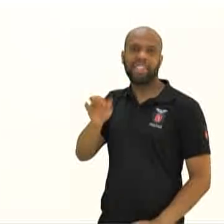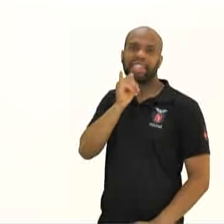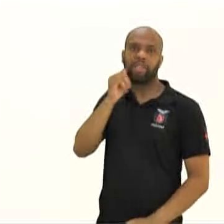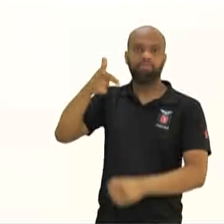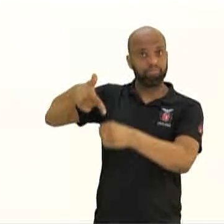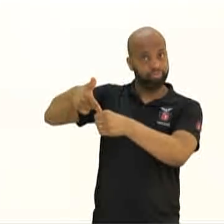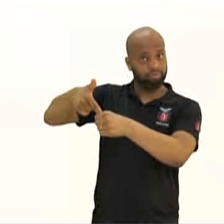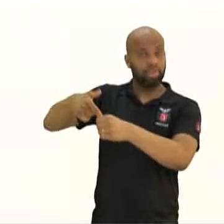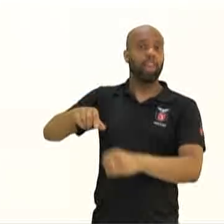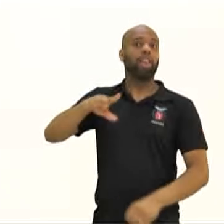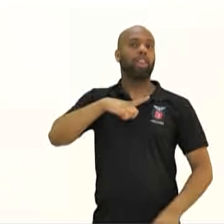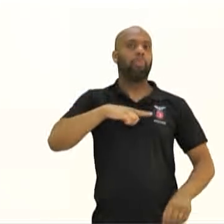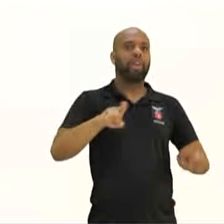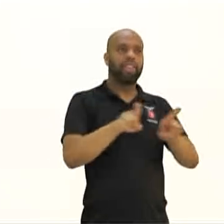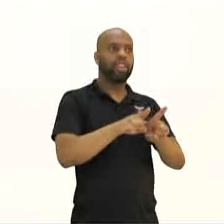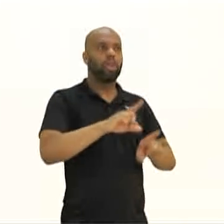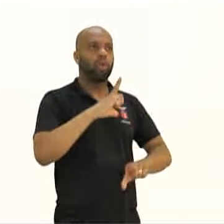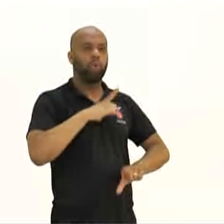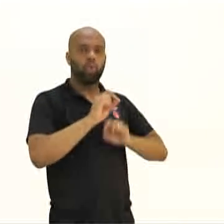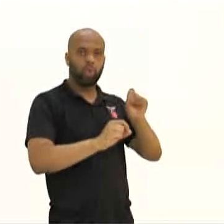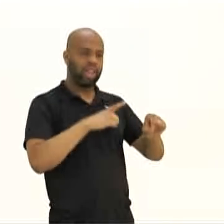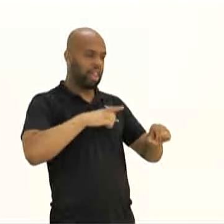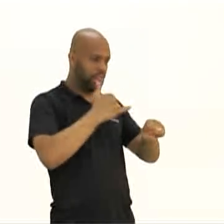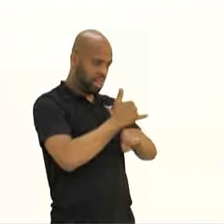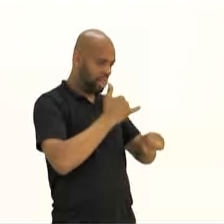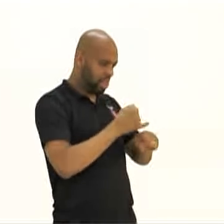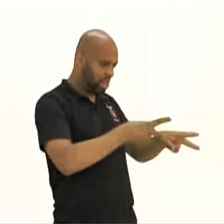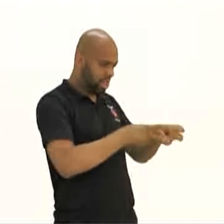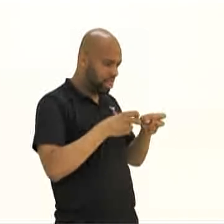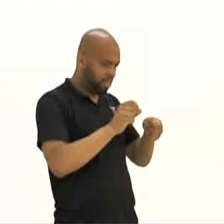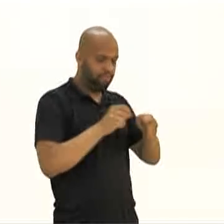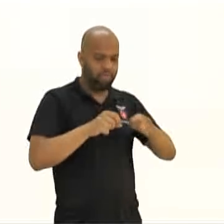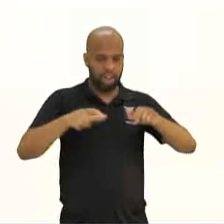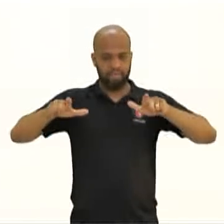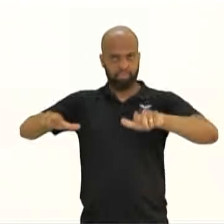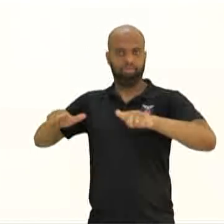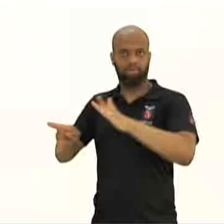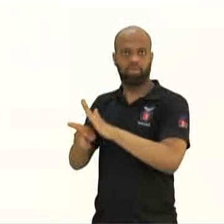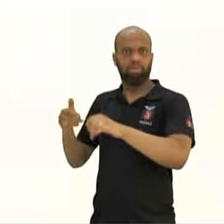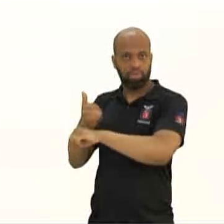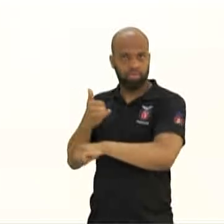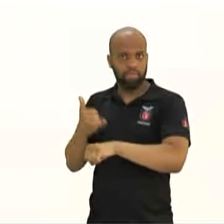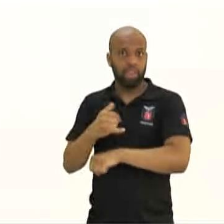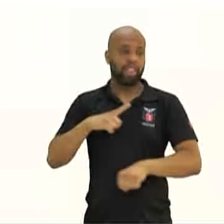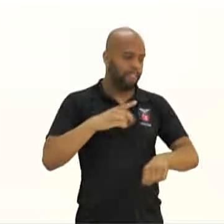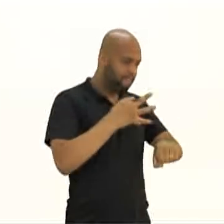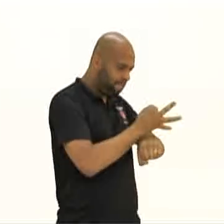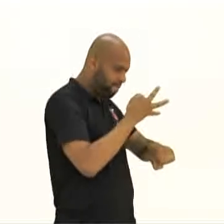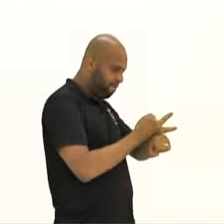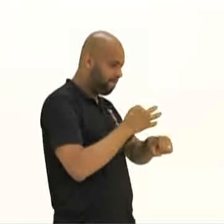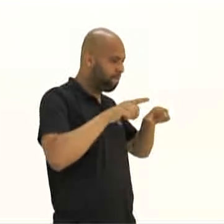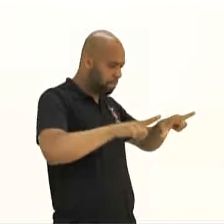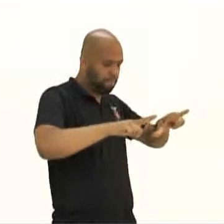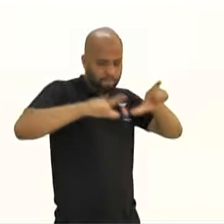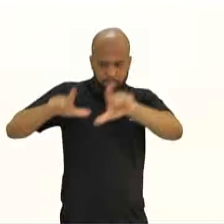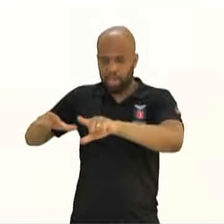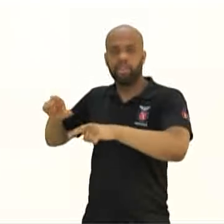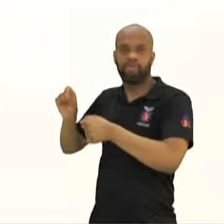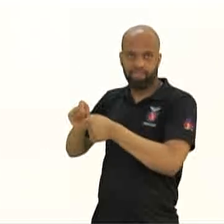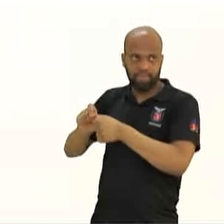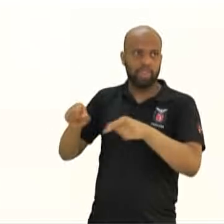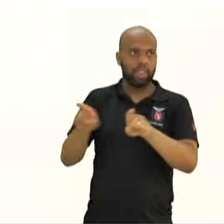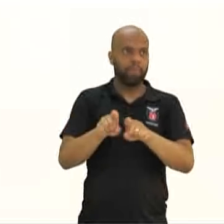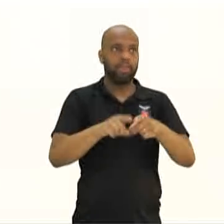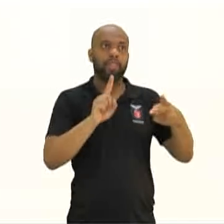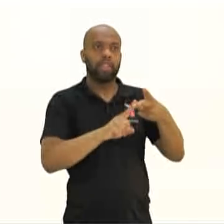vamos ter o aço em placas de aço, minério de ferro em placas de ferro, é a indústria de base. A indústria de bens